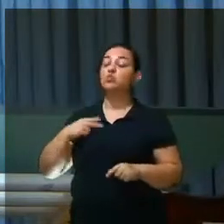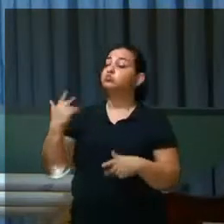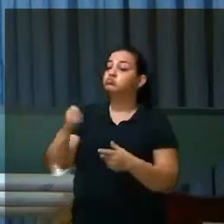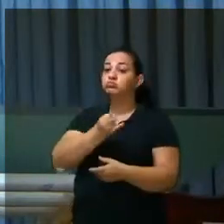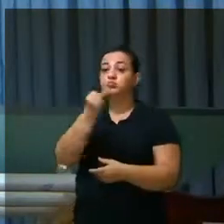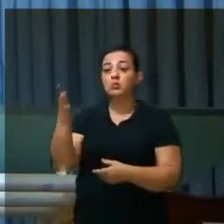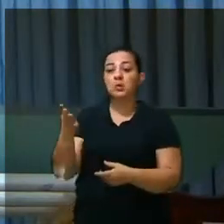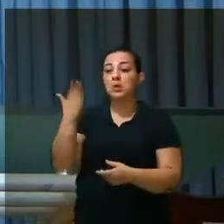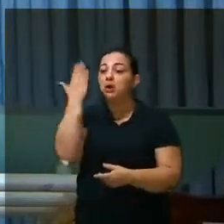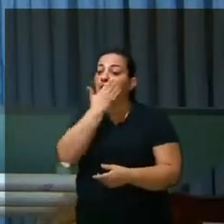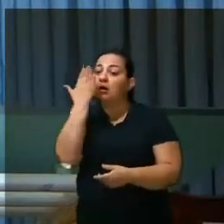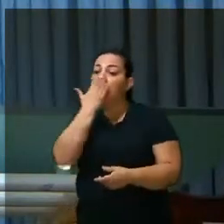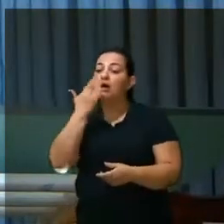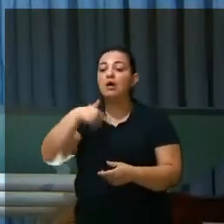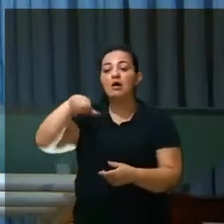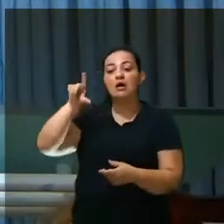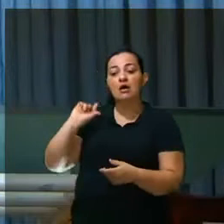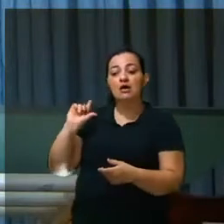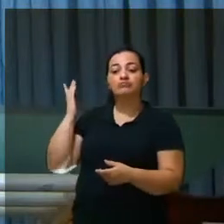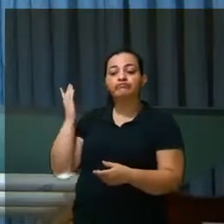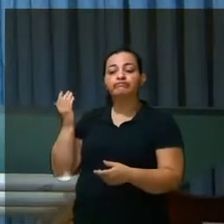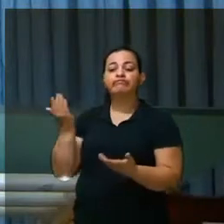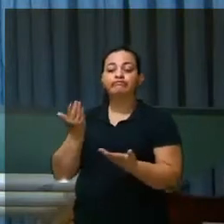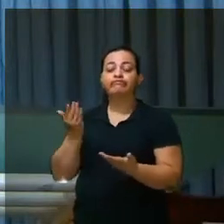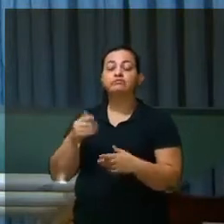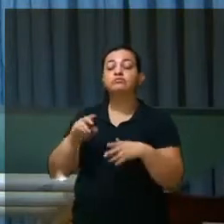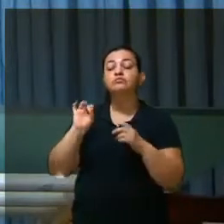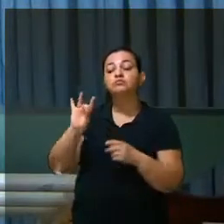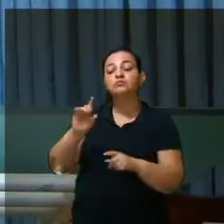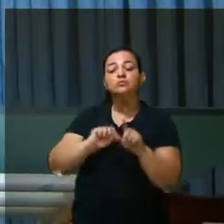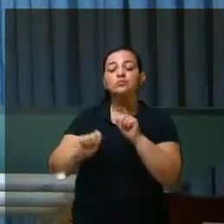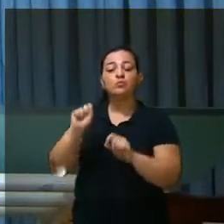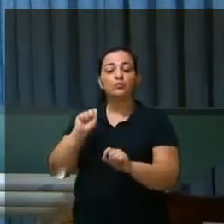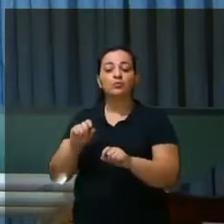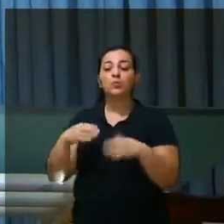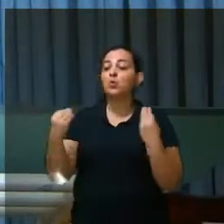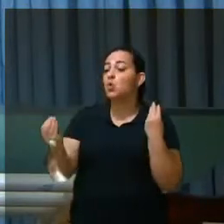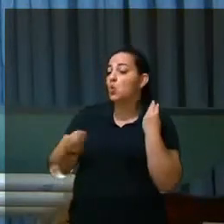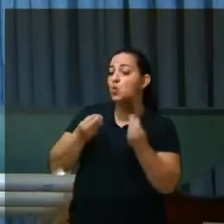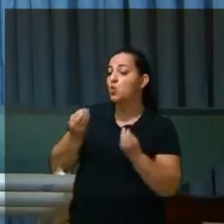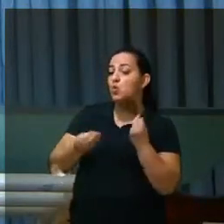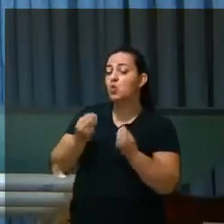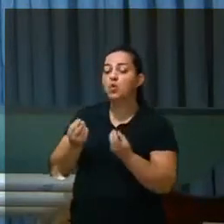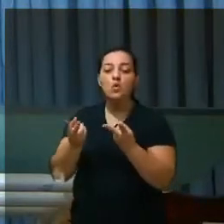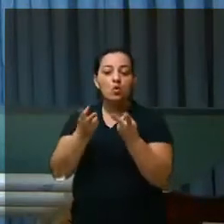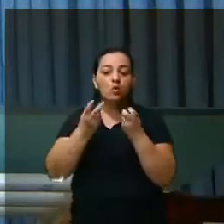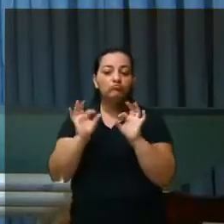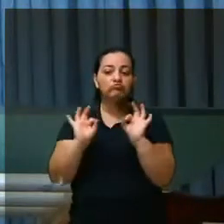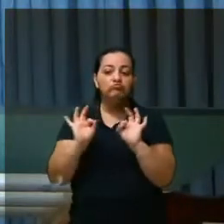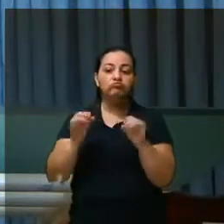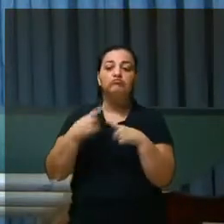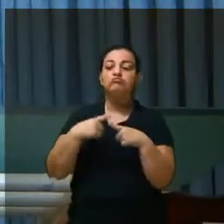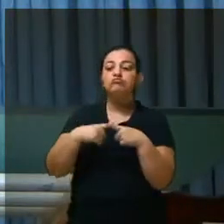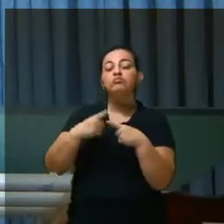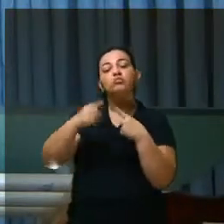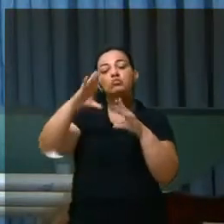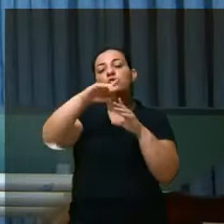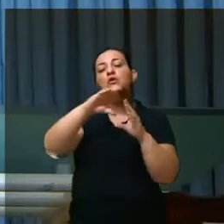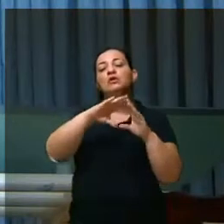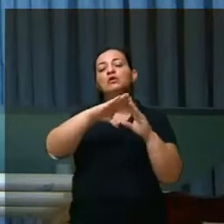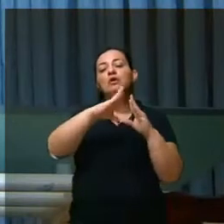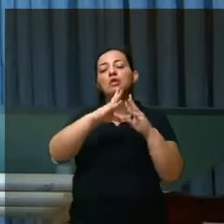você não estava enxergando é só que como que você não percebia que você foi